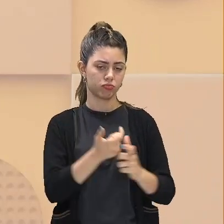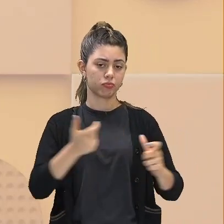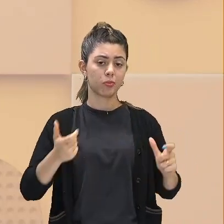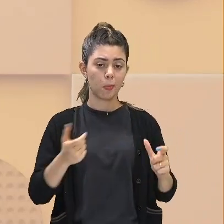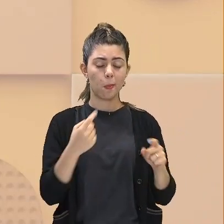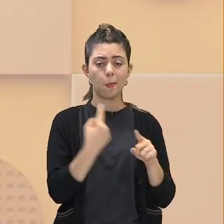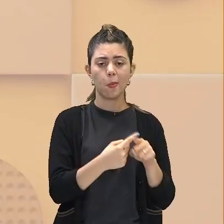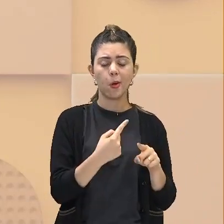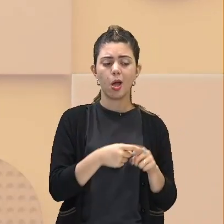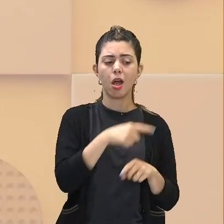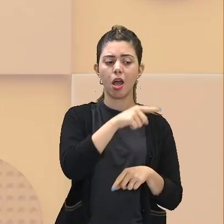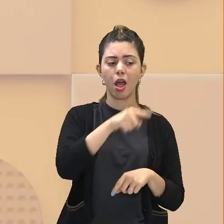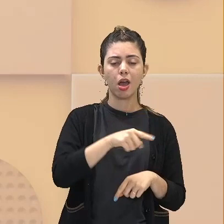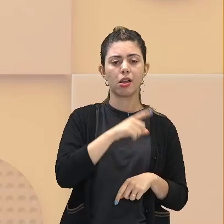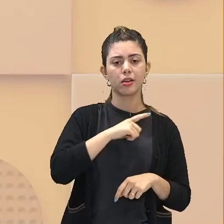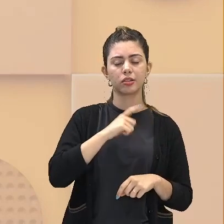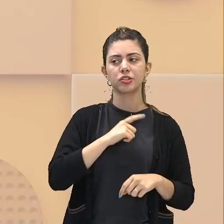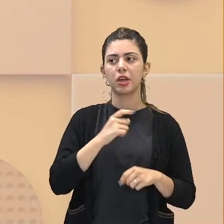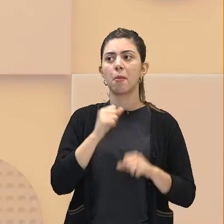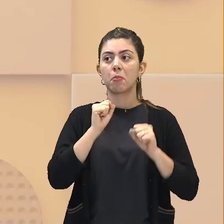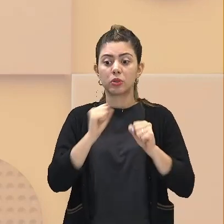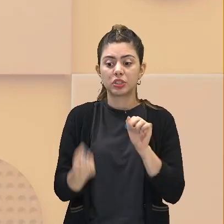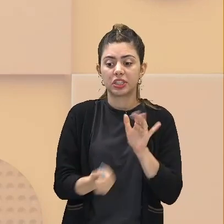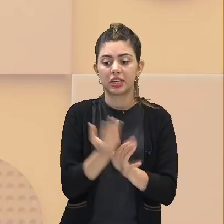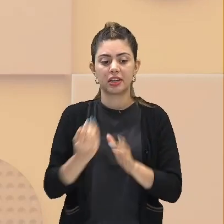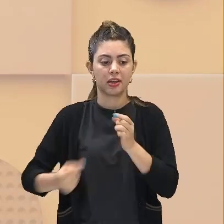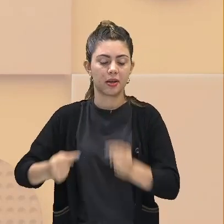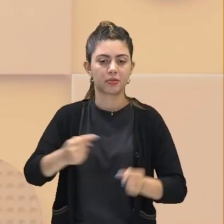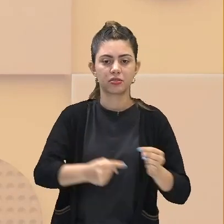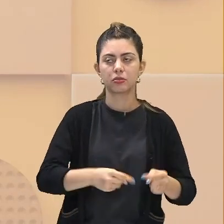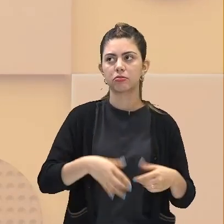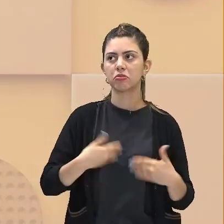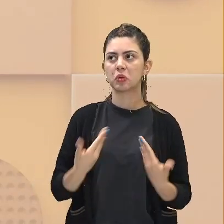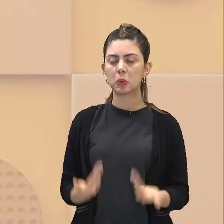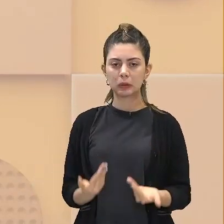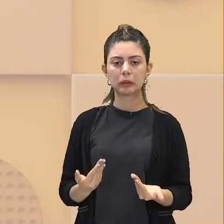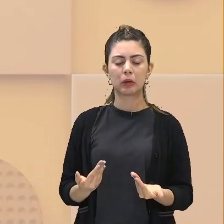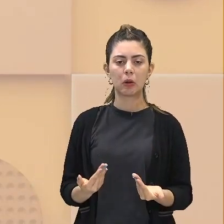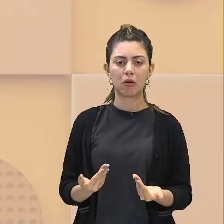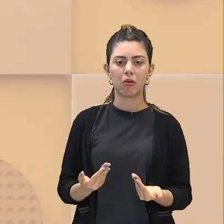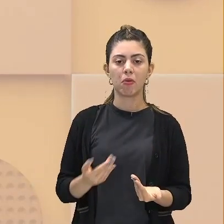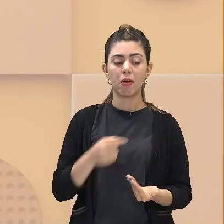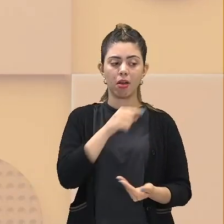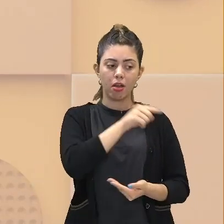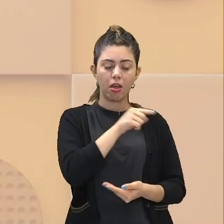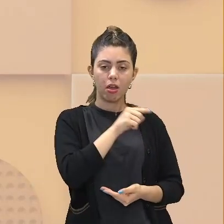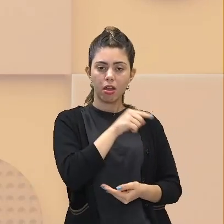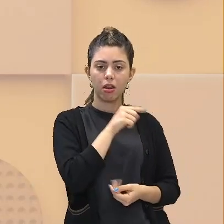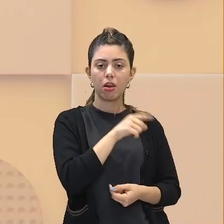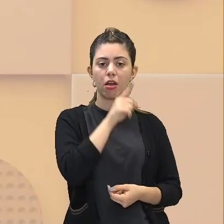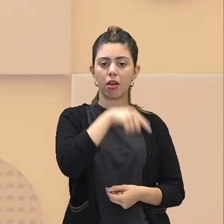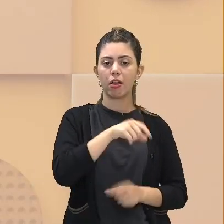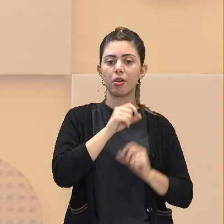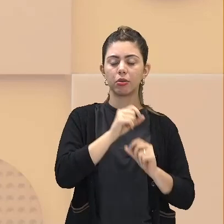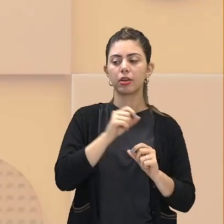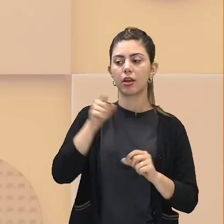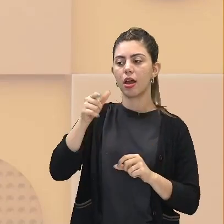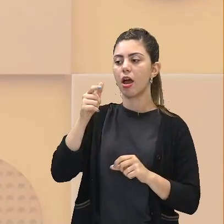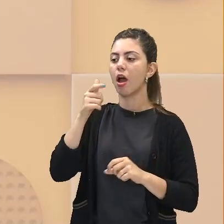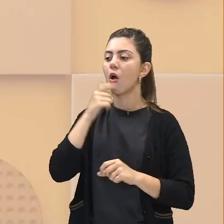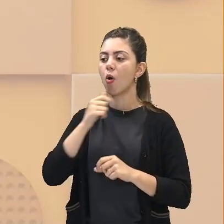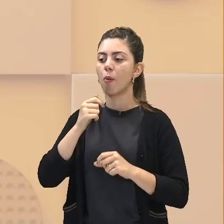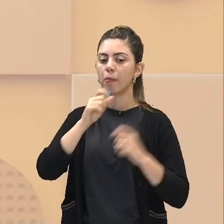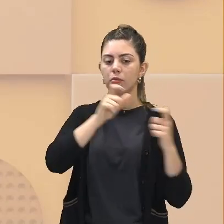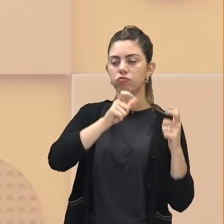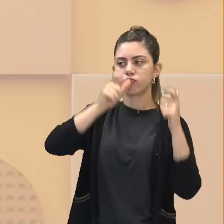os territórios. O que acontece? Muitos reis passaram a ver a influência que a Igreja